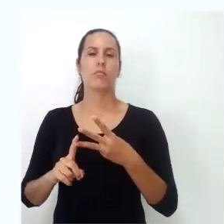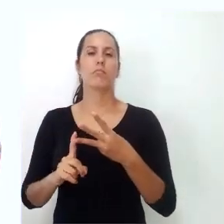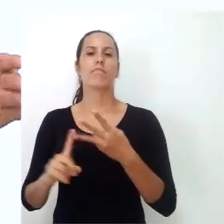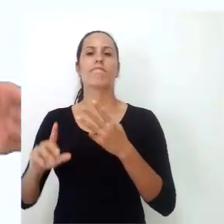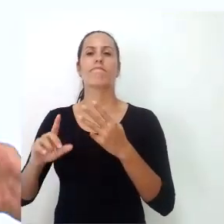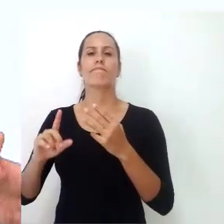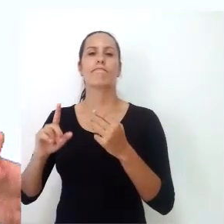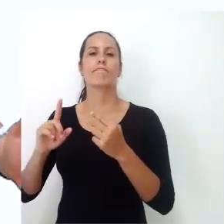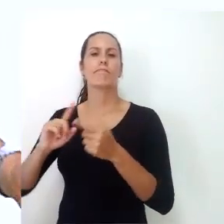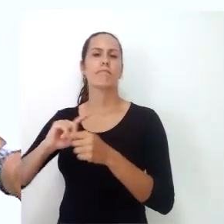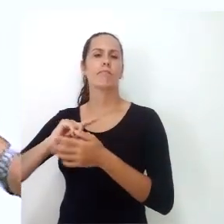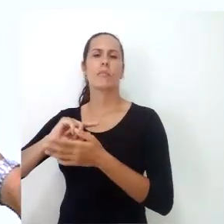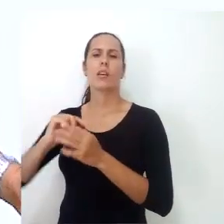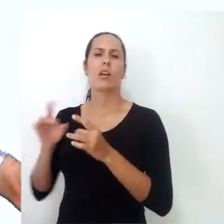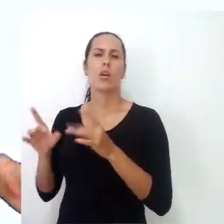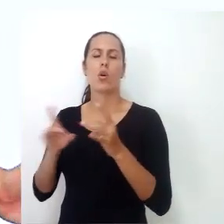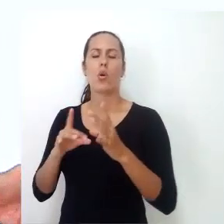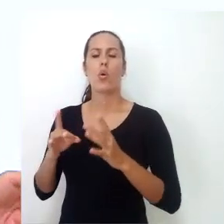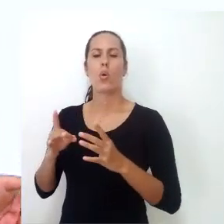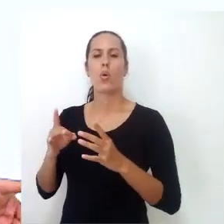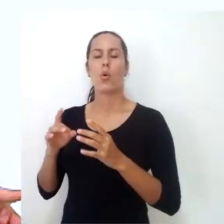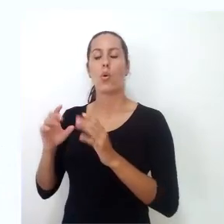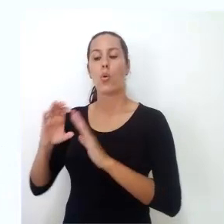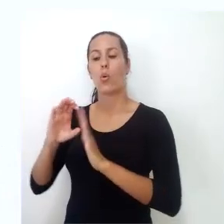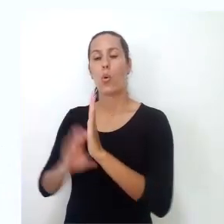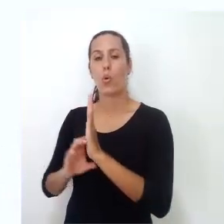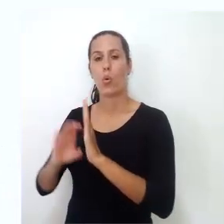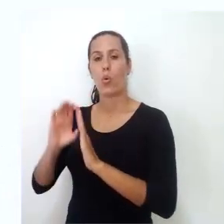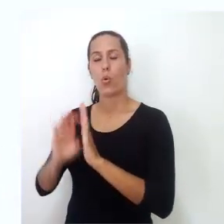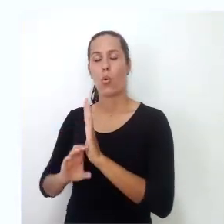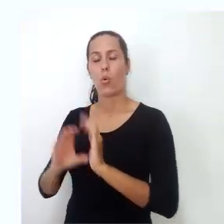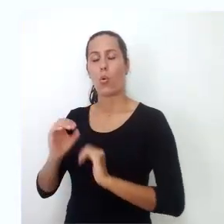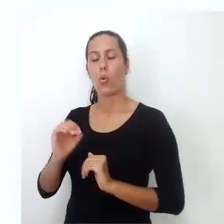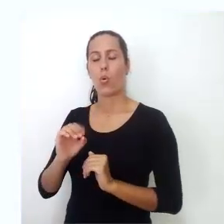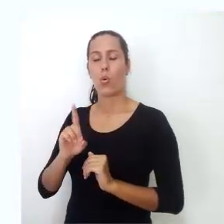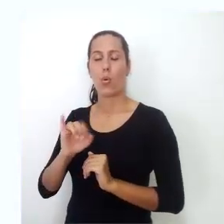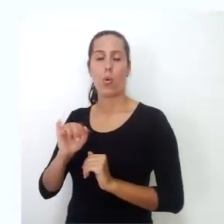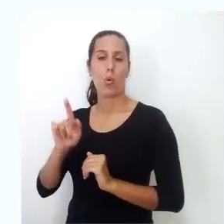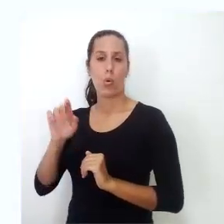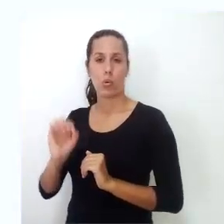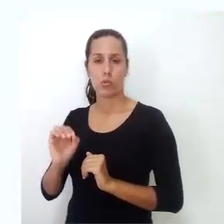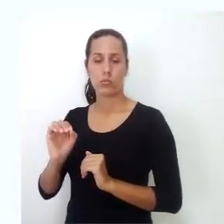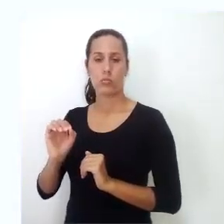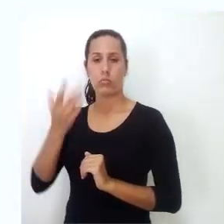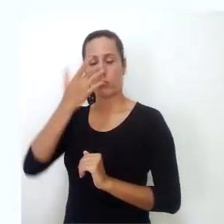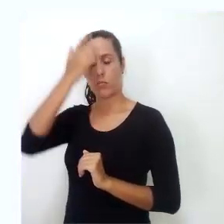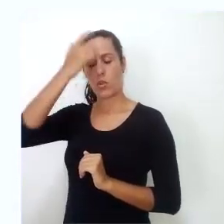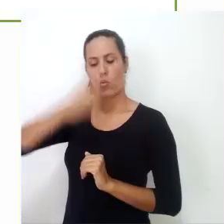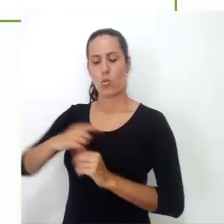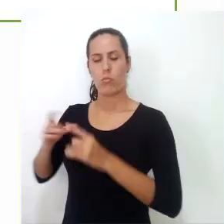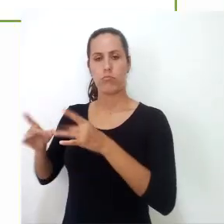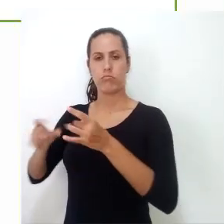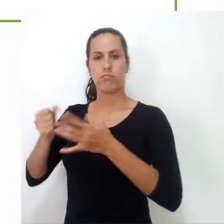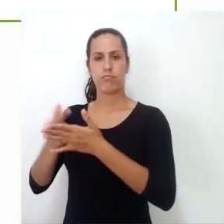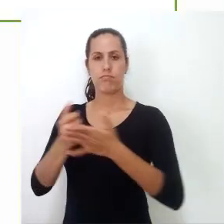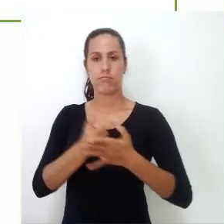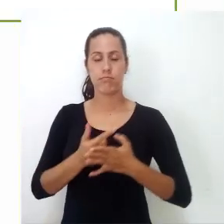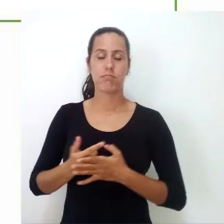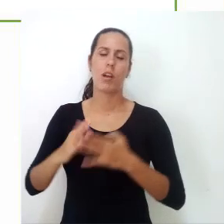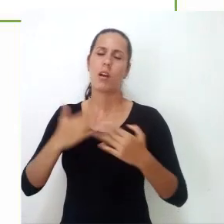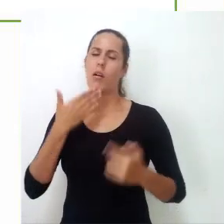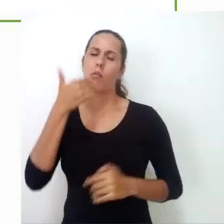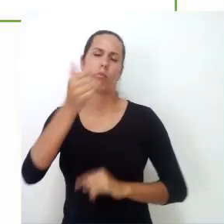vão normatizar a norma, viver em sociedade. Melhor ainda, textos